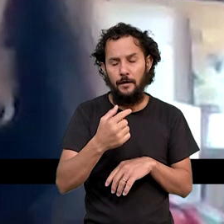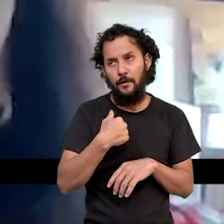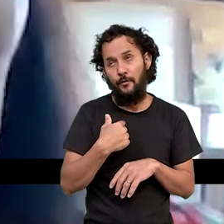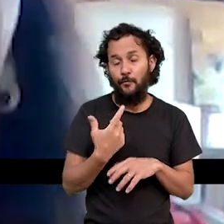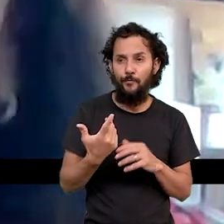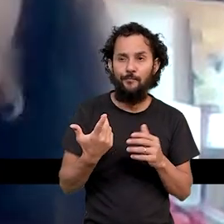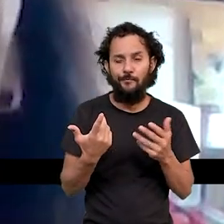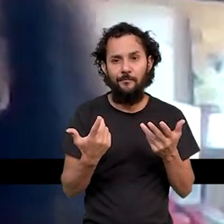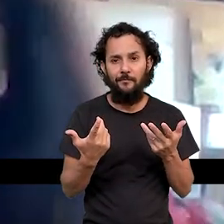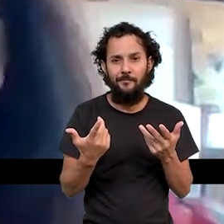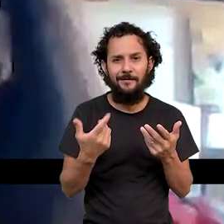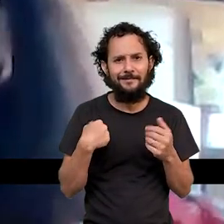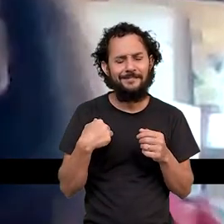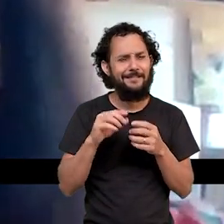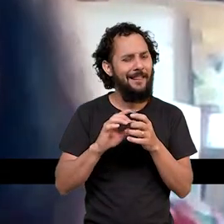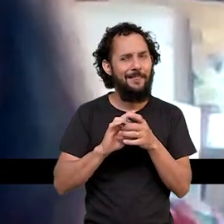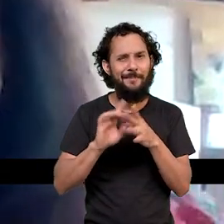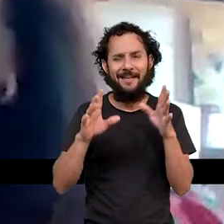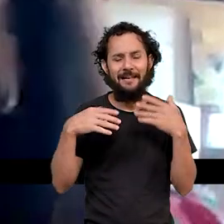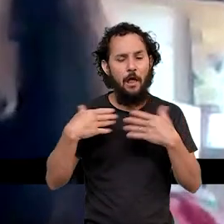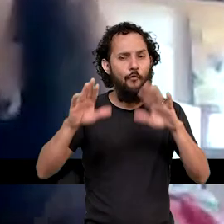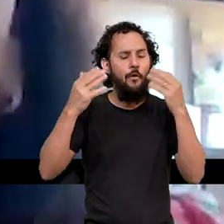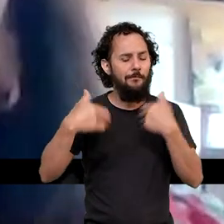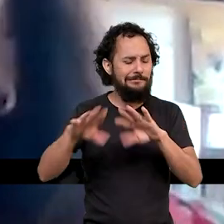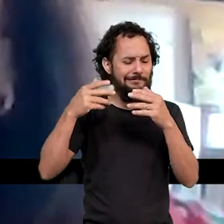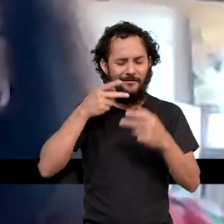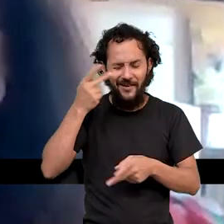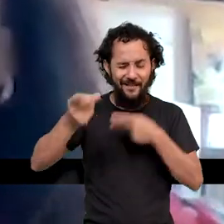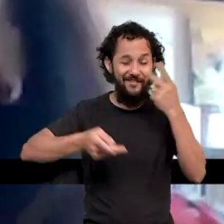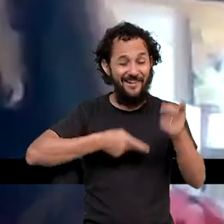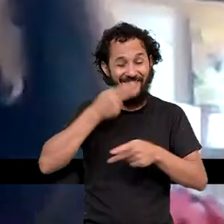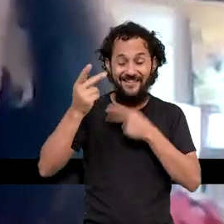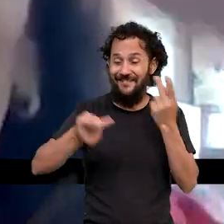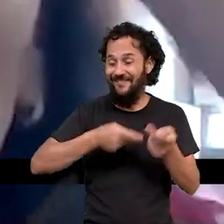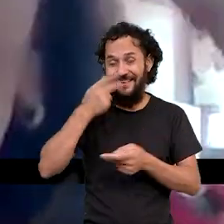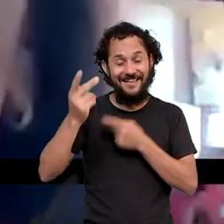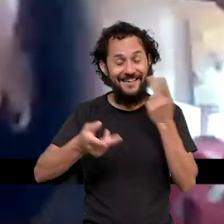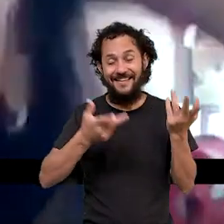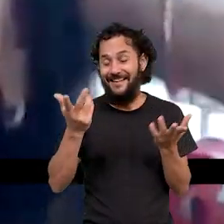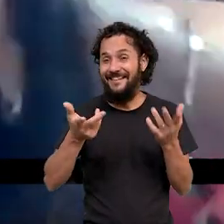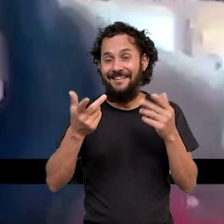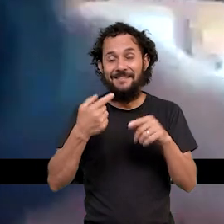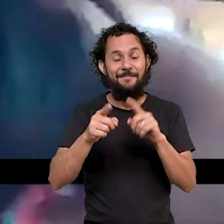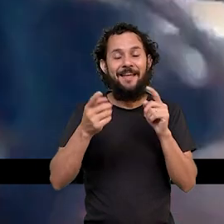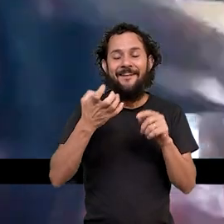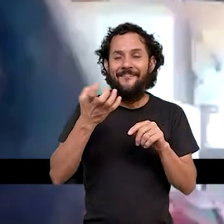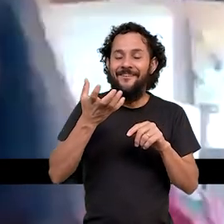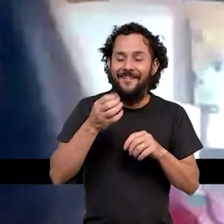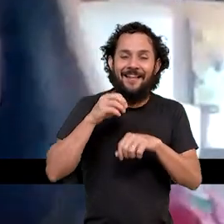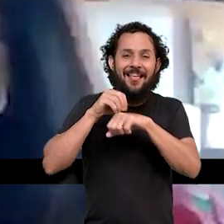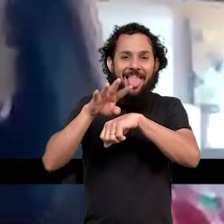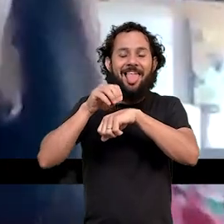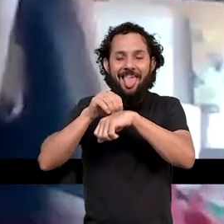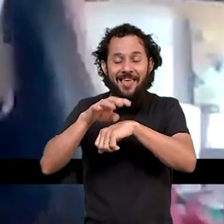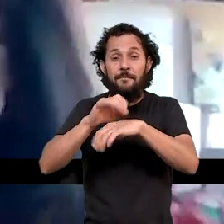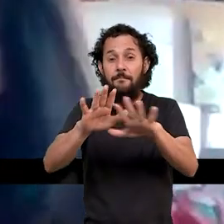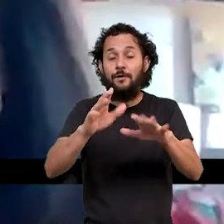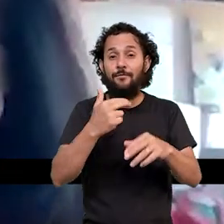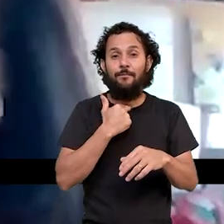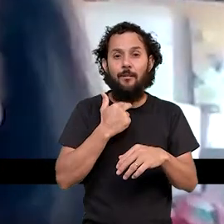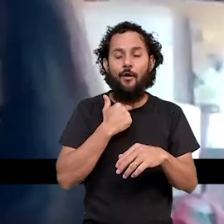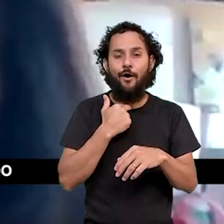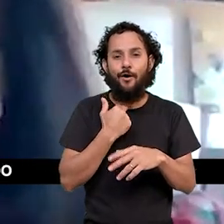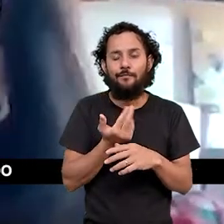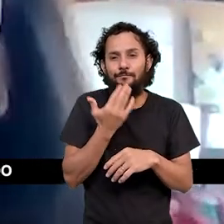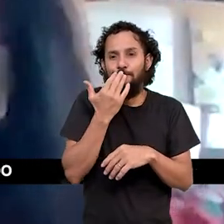Eu, se deixar, eu vou mudando, eu vou lembrando de alguns aspectos e vou querendo contar para vocês, mas eu não